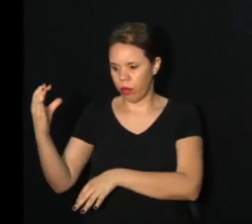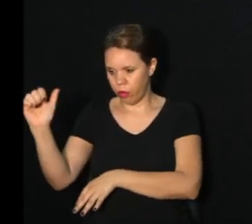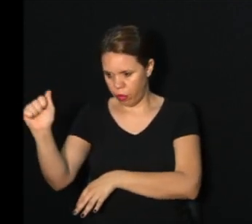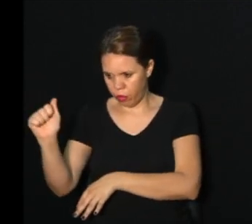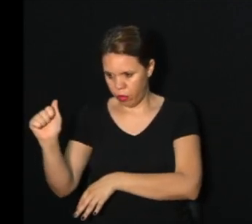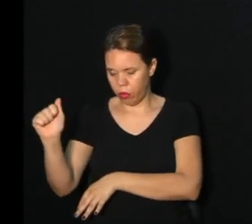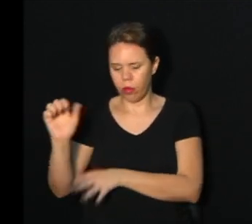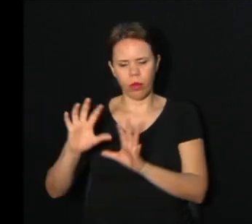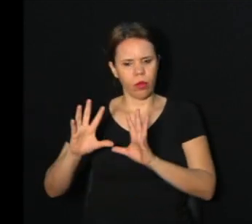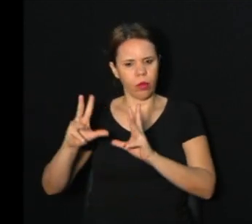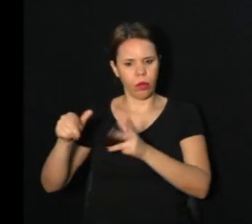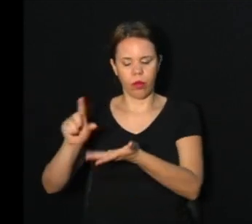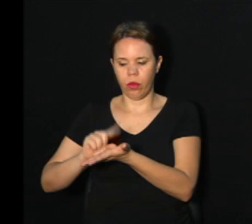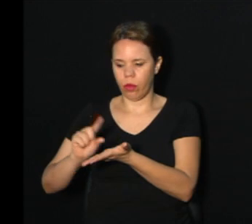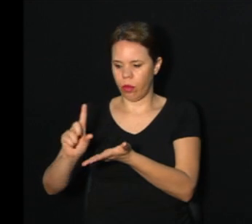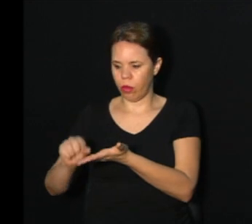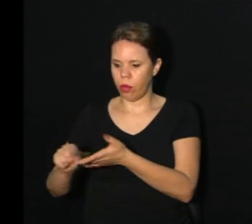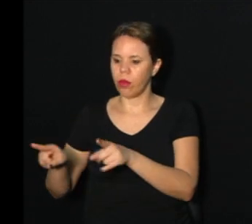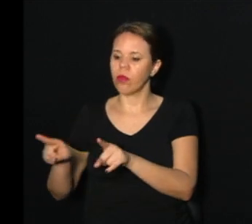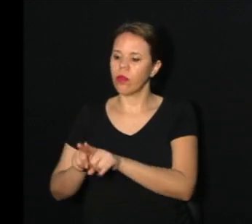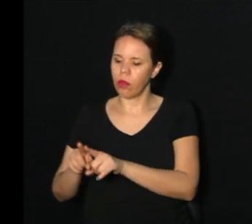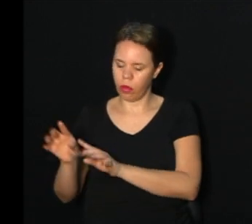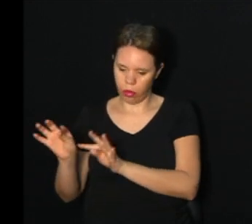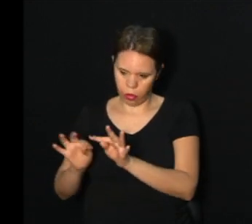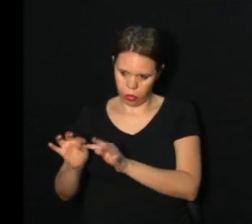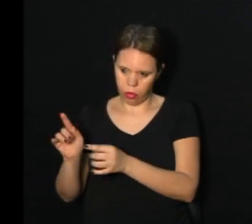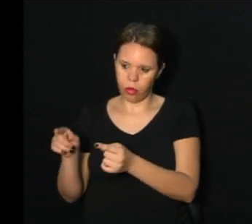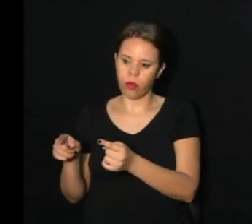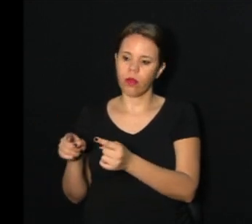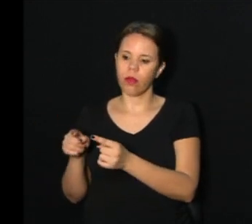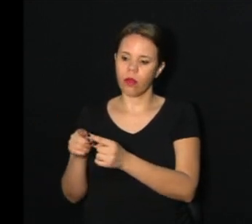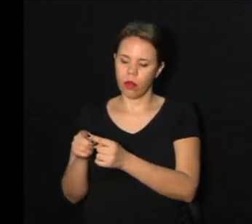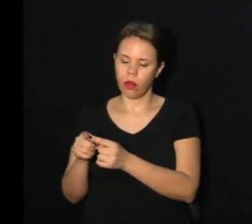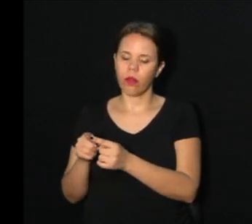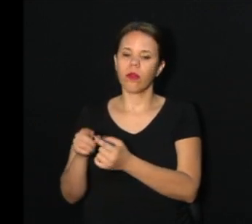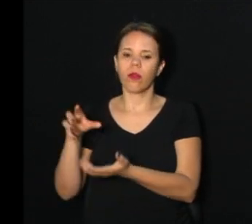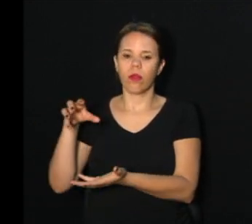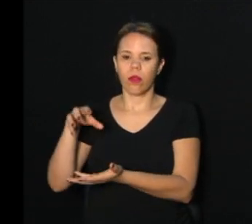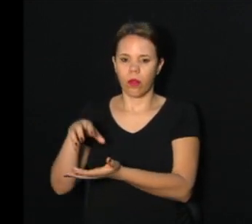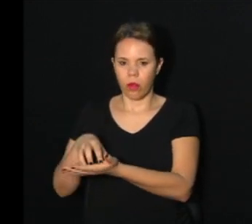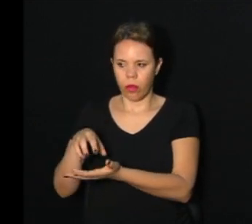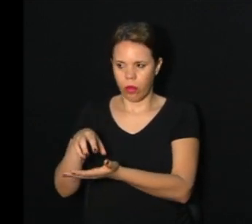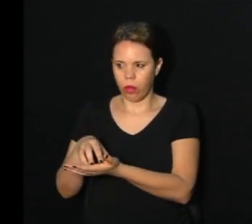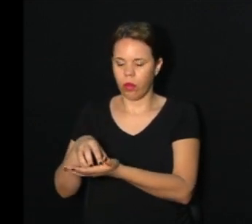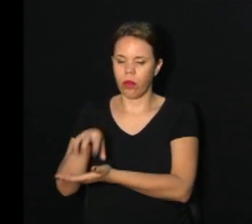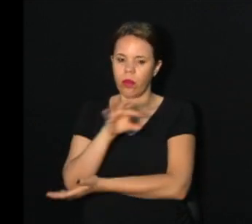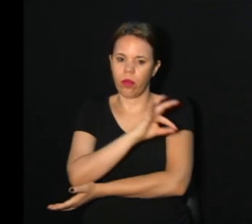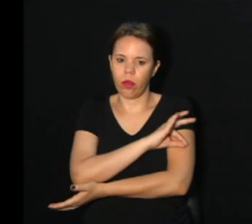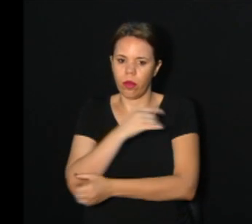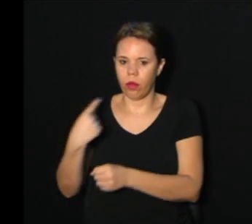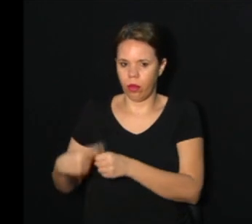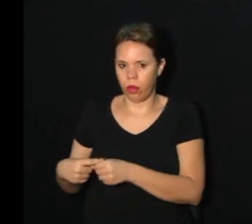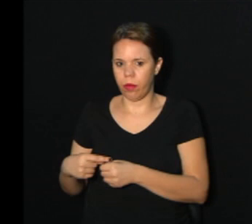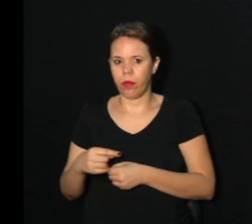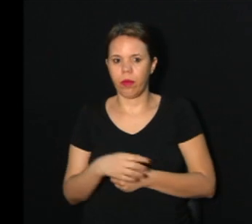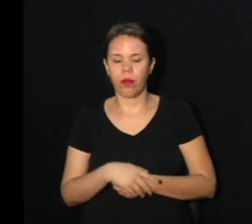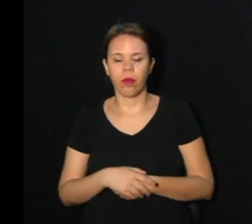todos os artigos na sequência vão tratar da Procuradoria-Geral do município.